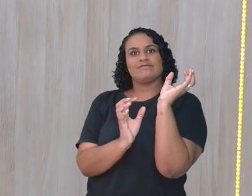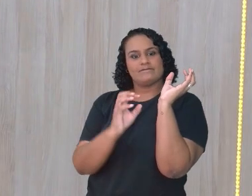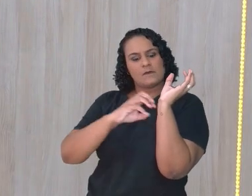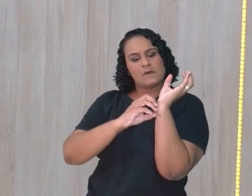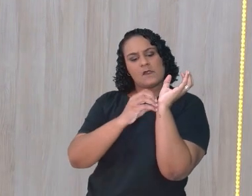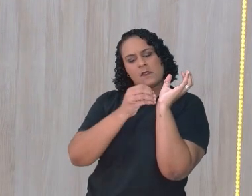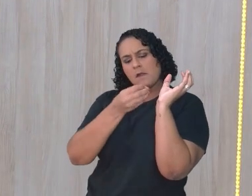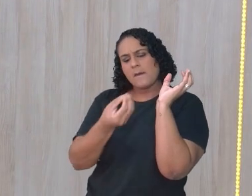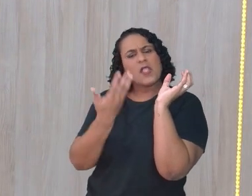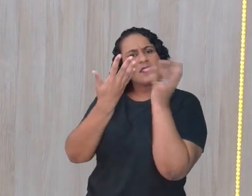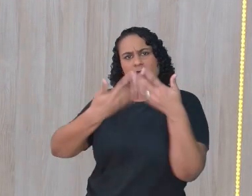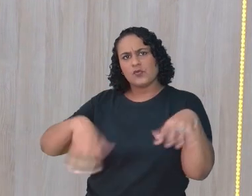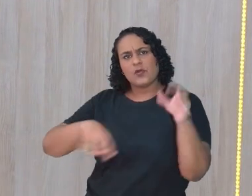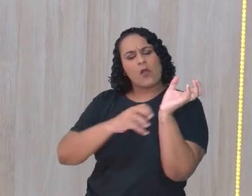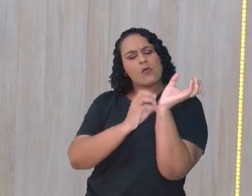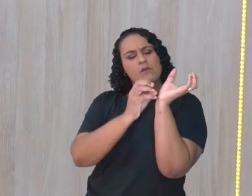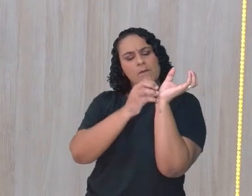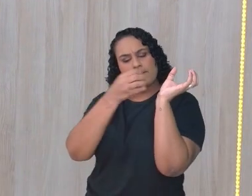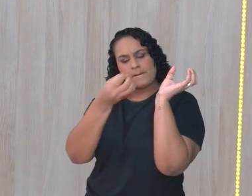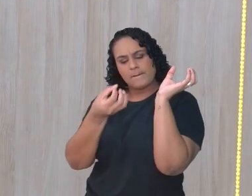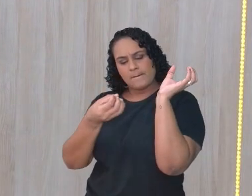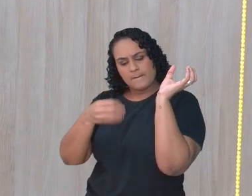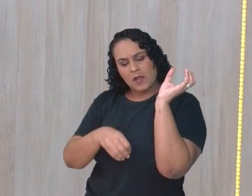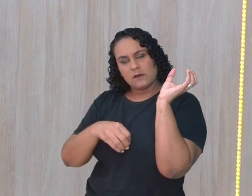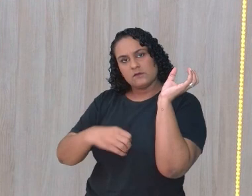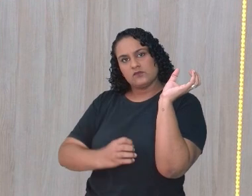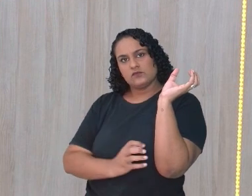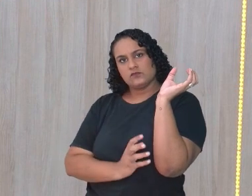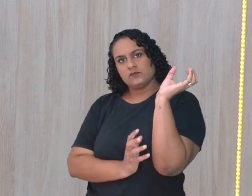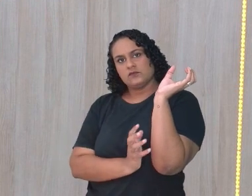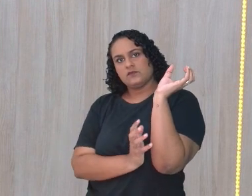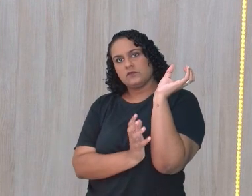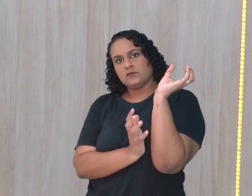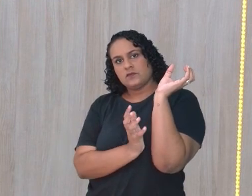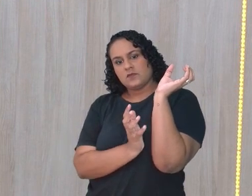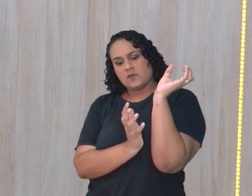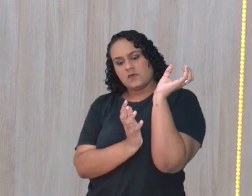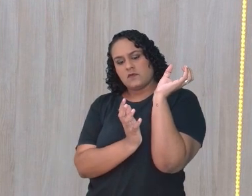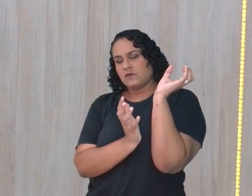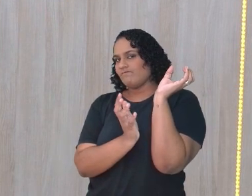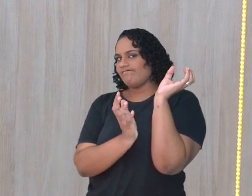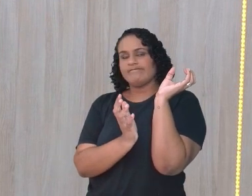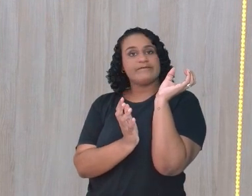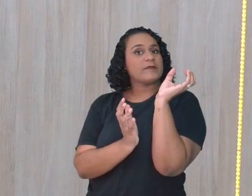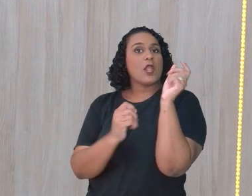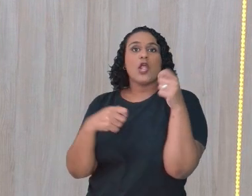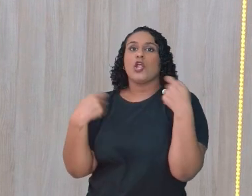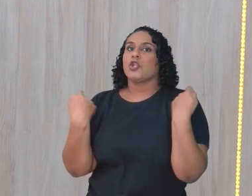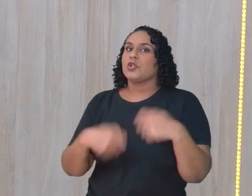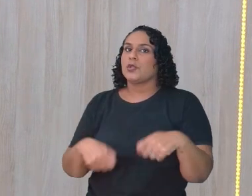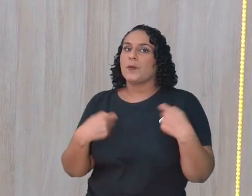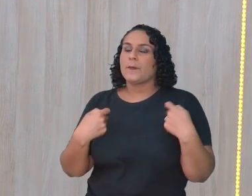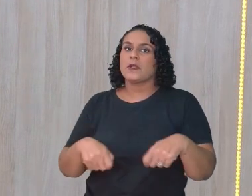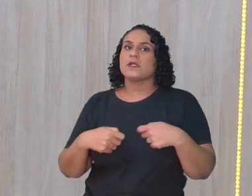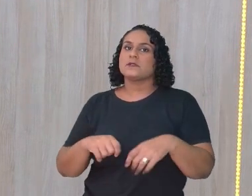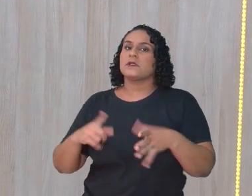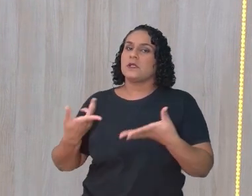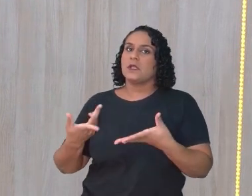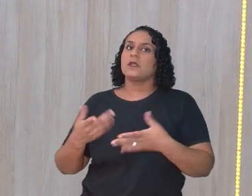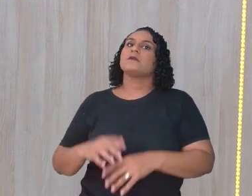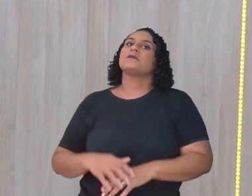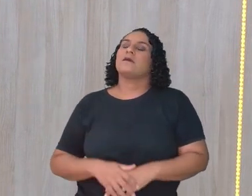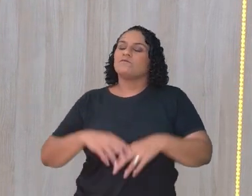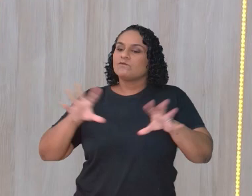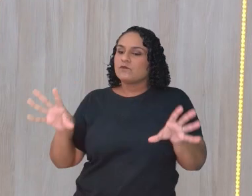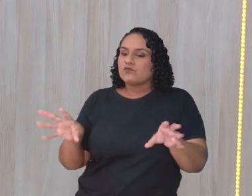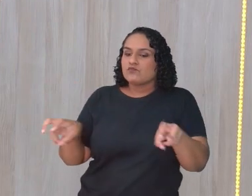solta naturalmente e aí ele vai originando outro ser sem a presença de dois gametas, masculino